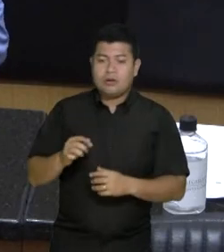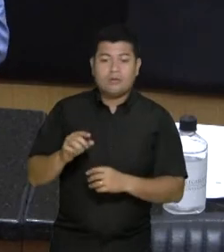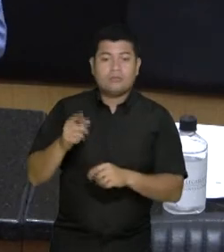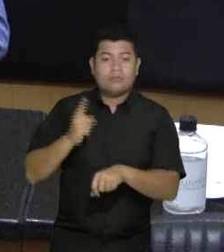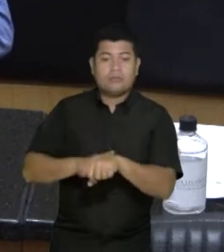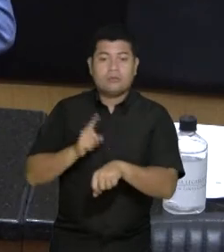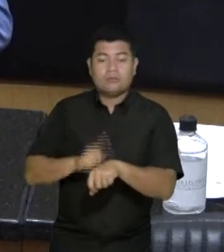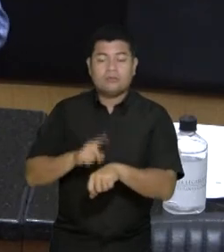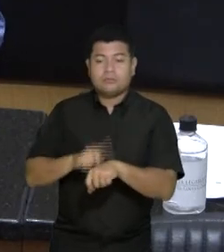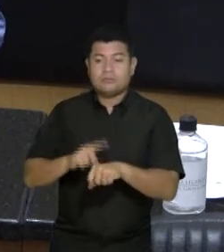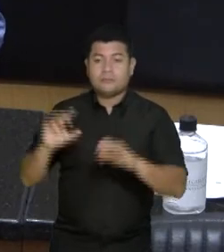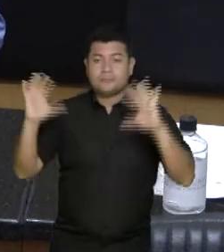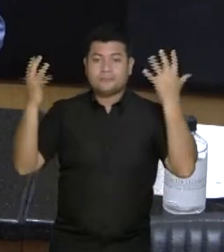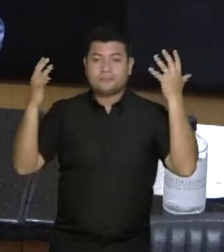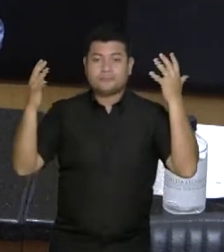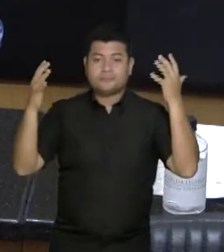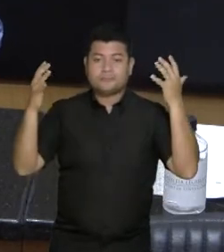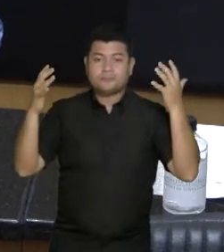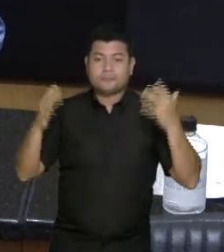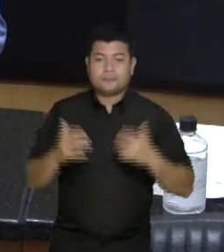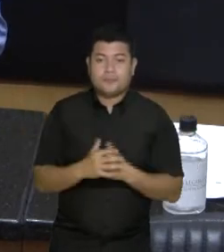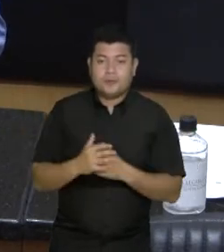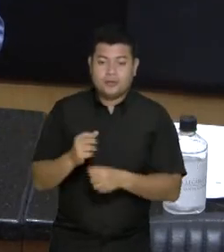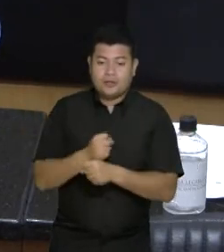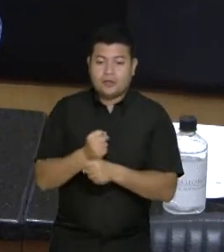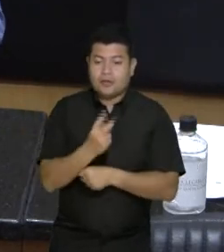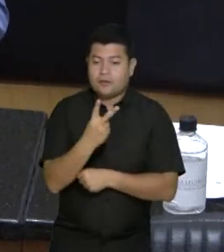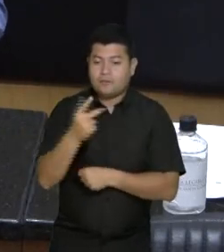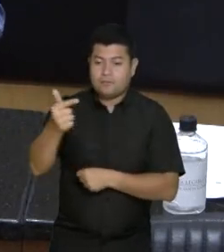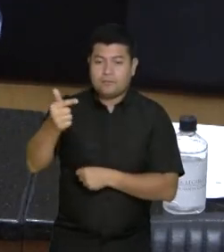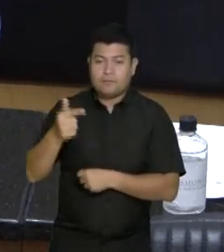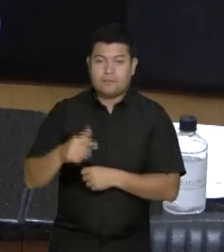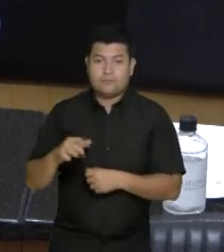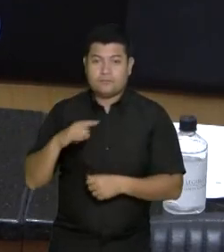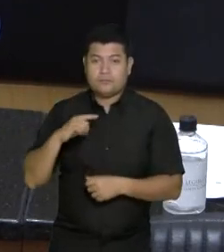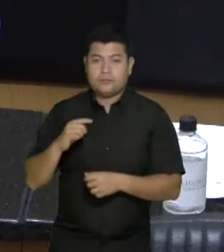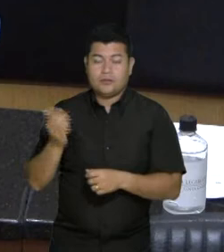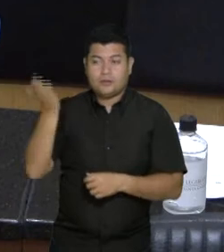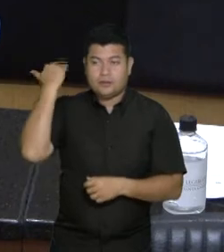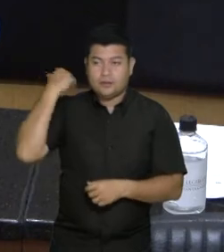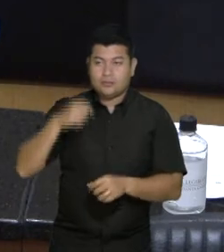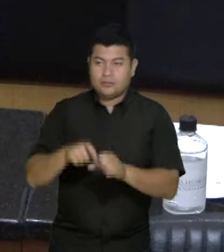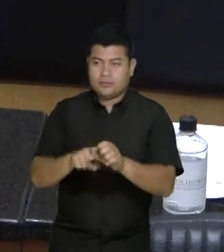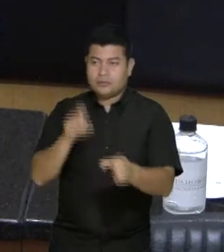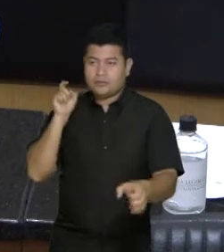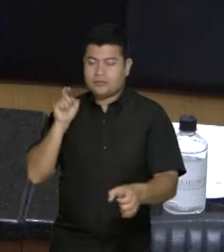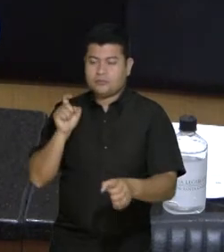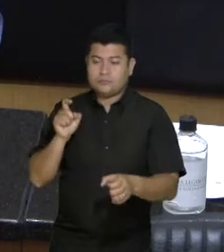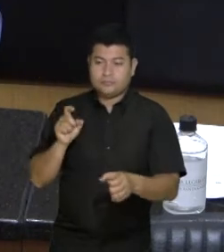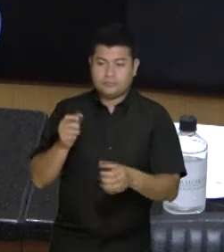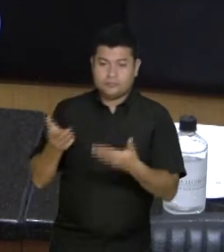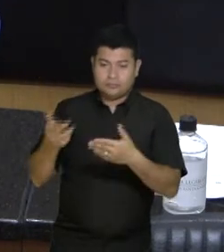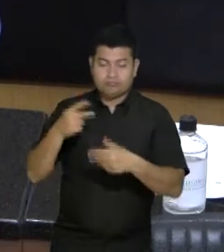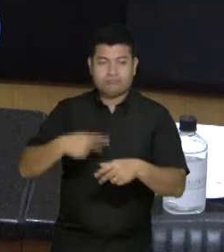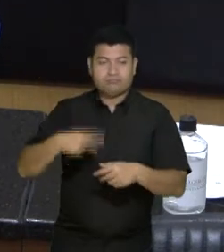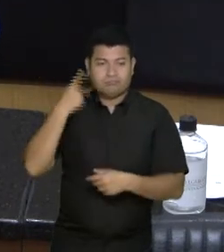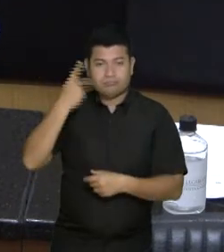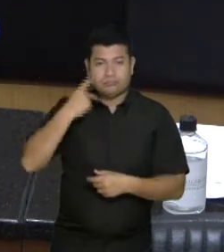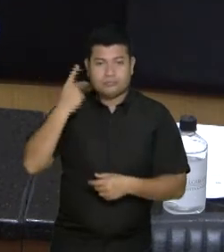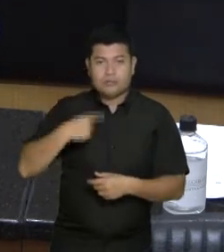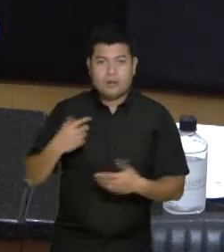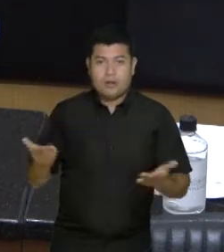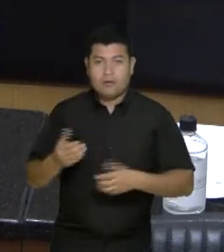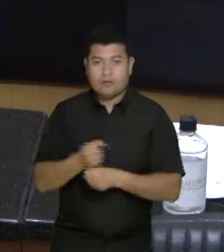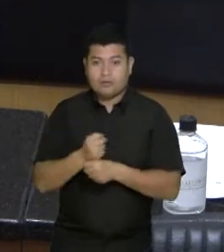27 anos. Eu me lembro muito bem quando houve a emancipação de Palmeira. E agora vê com quase